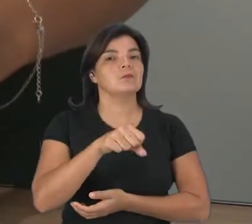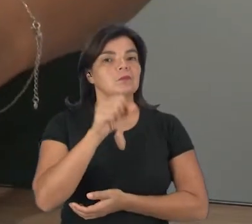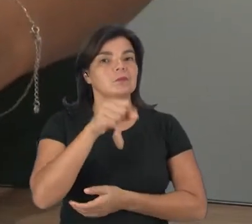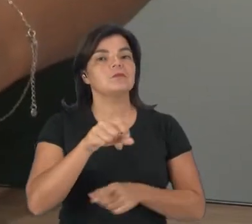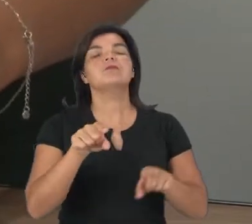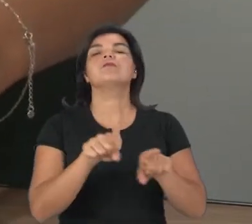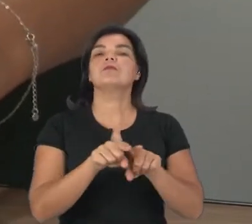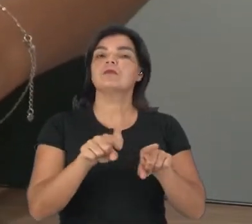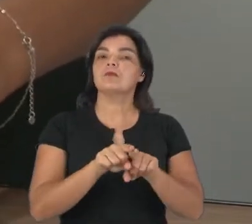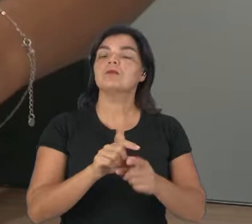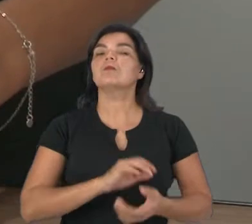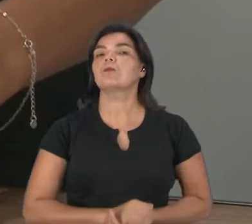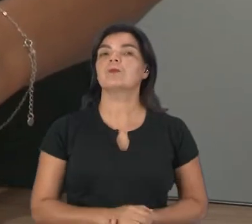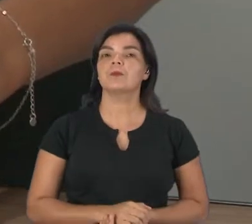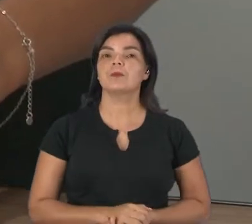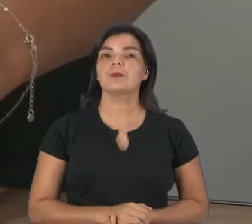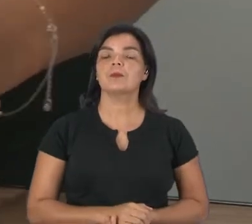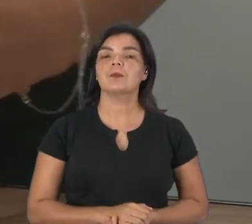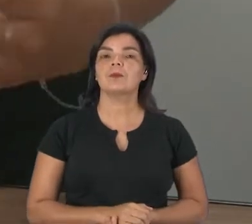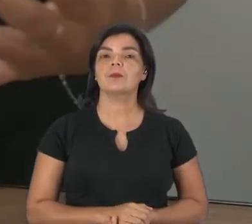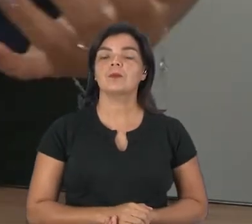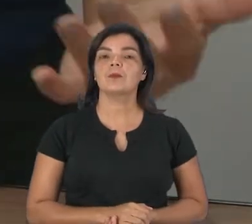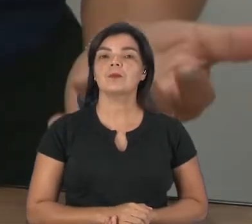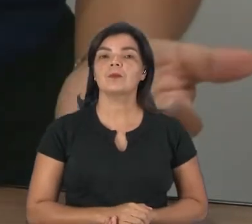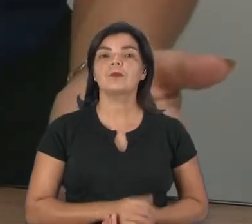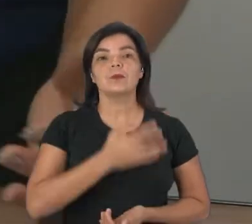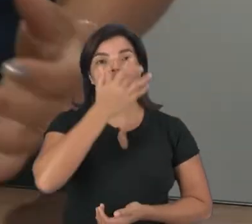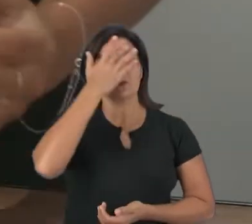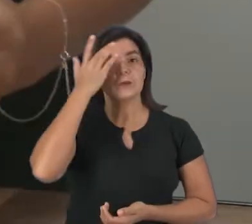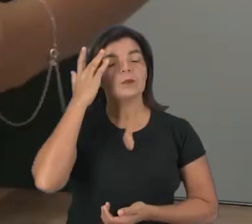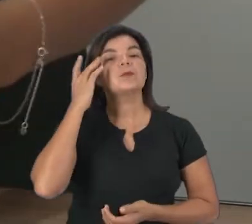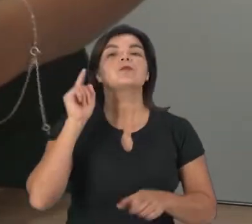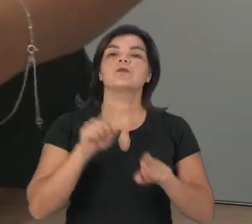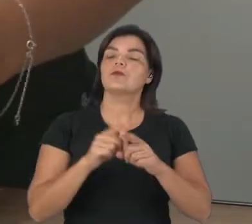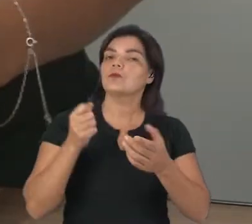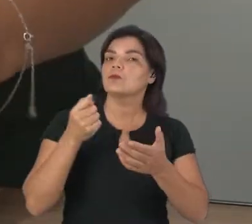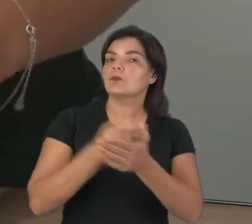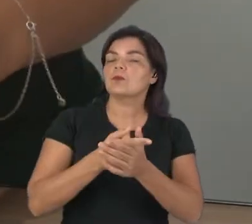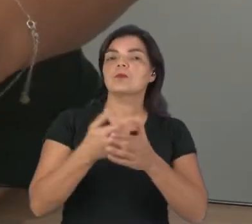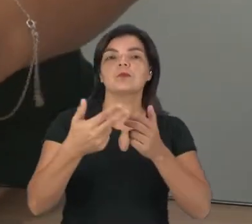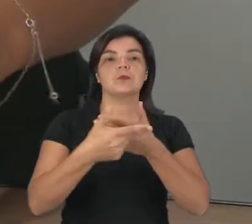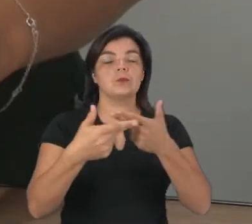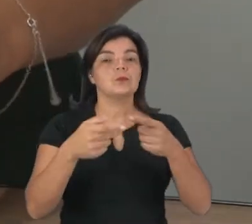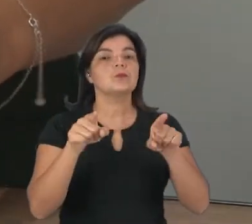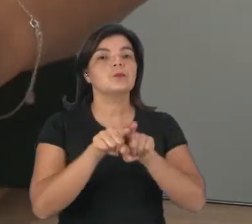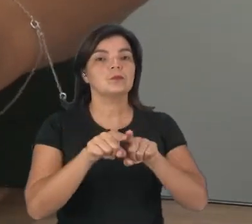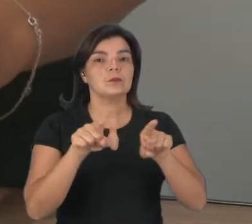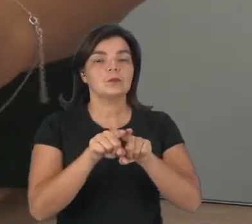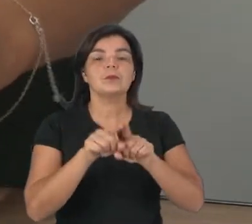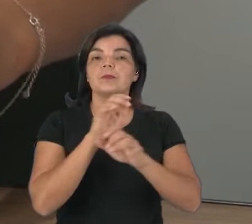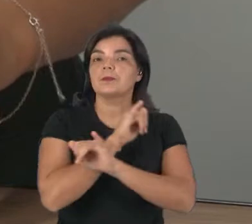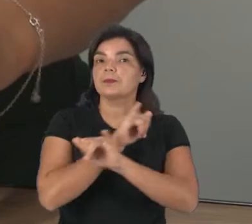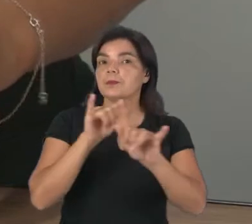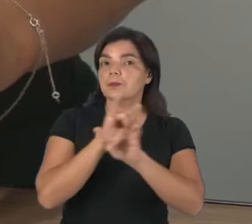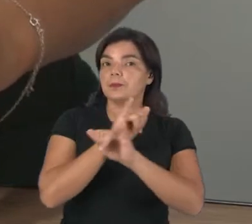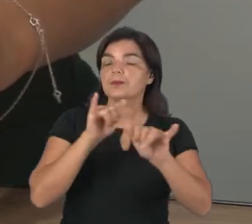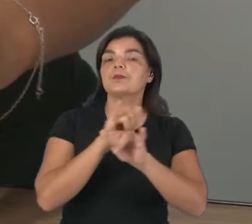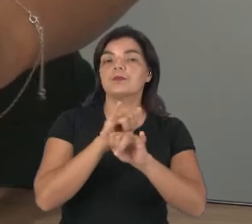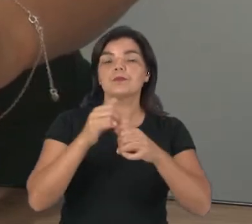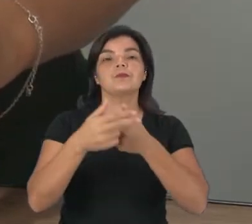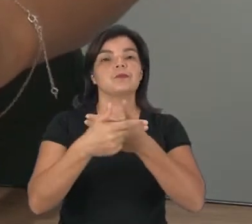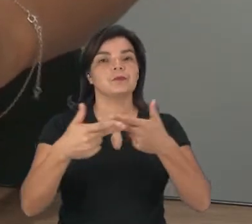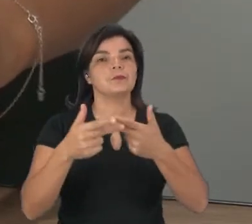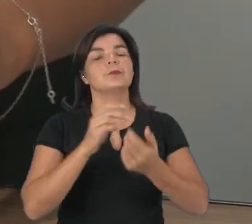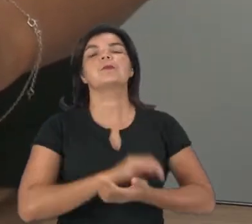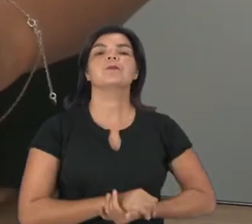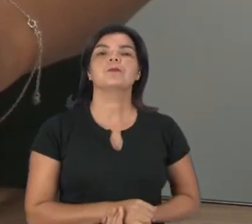para convencer as pessoas comprarem um produto ou até mesmo para anunciar um